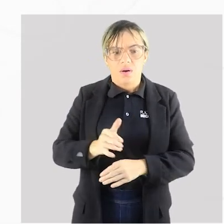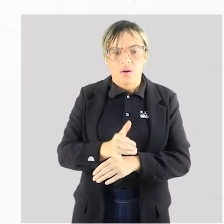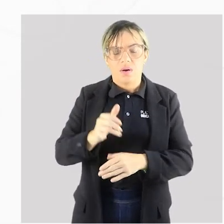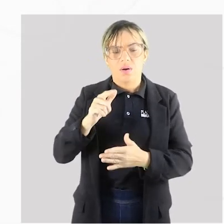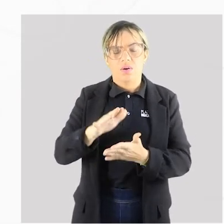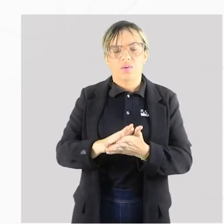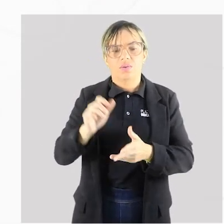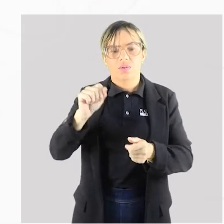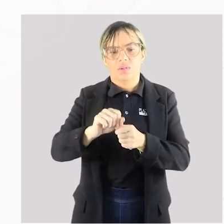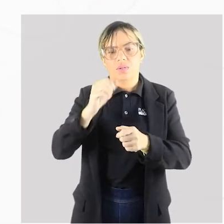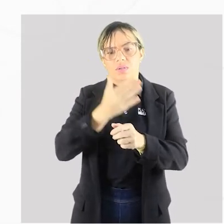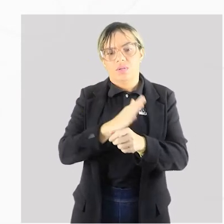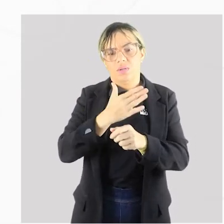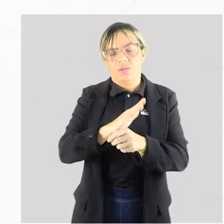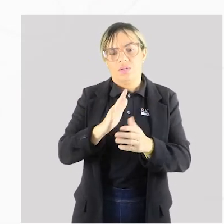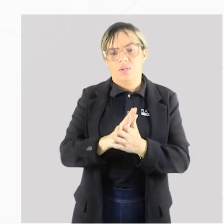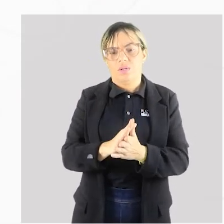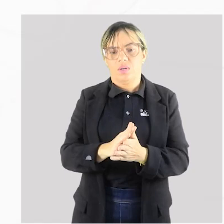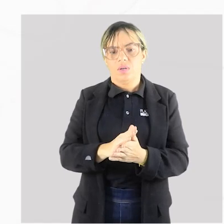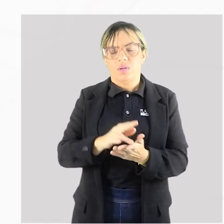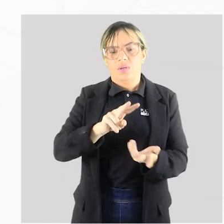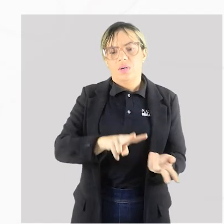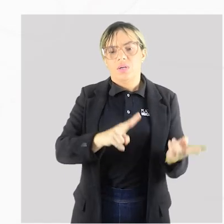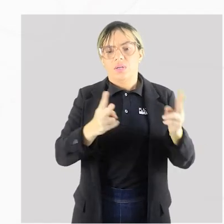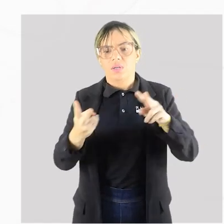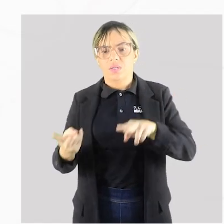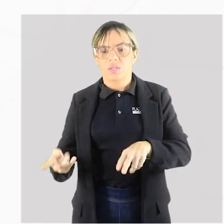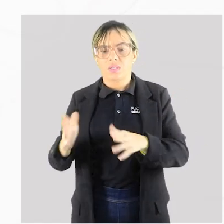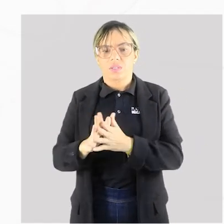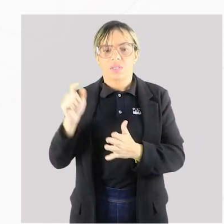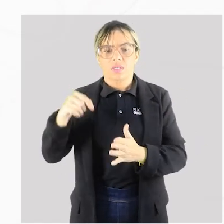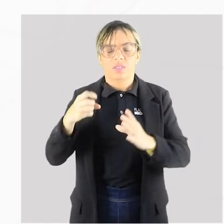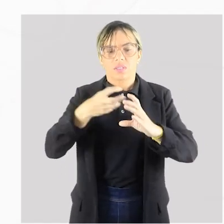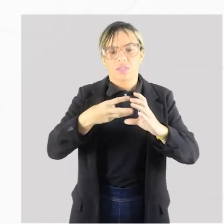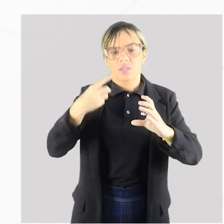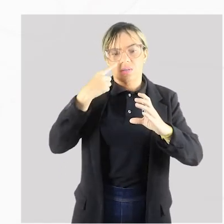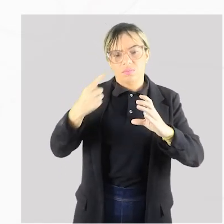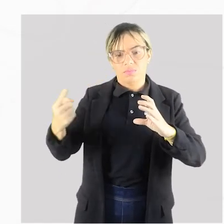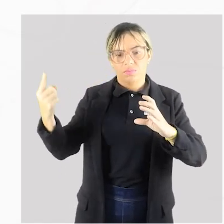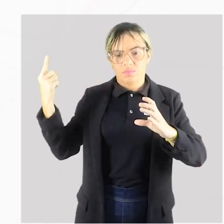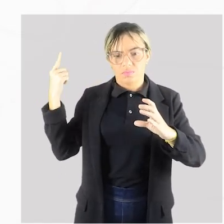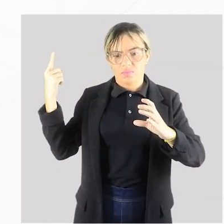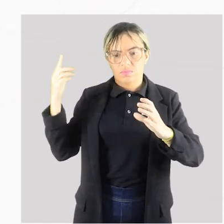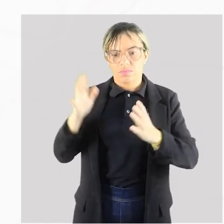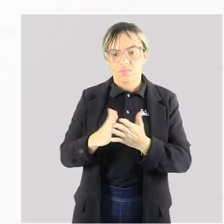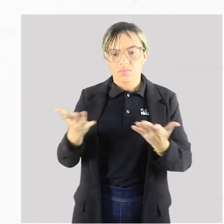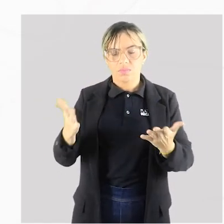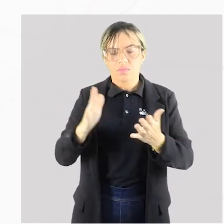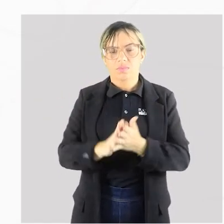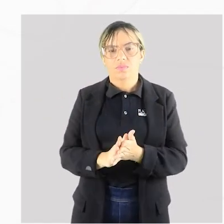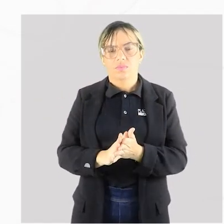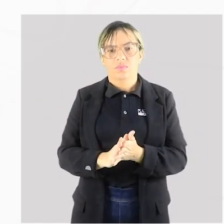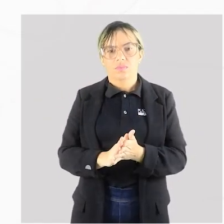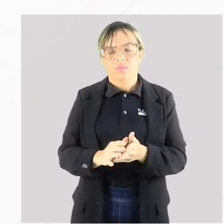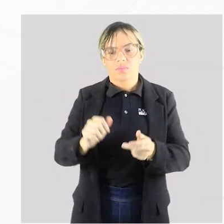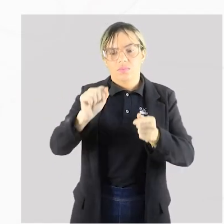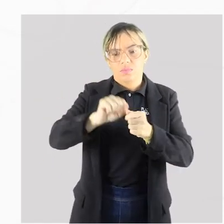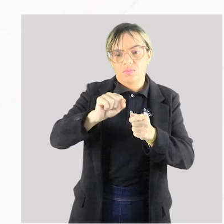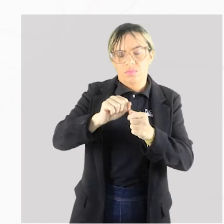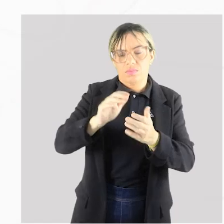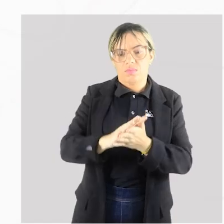da transcrição nas células do Microbacterium tuberculosis. Sob a ação do antibiótico nas